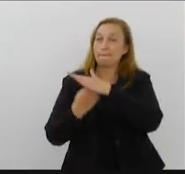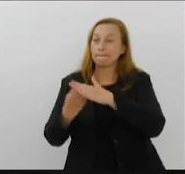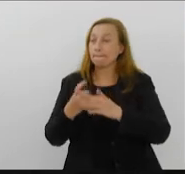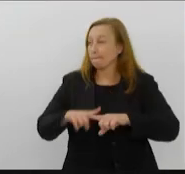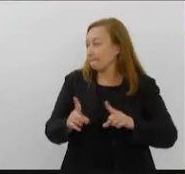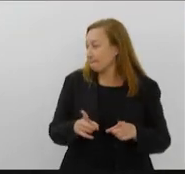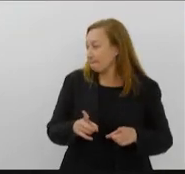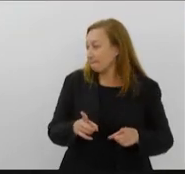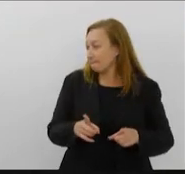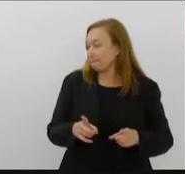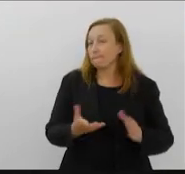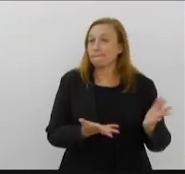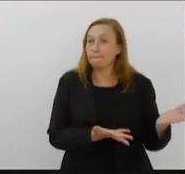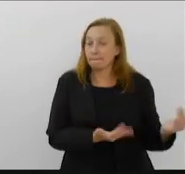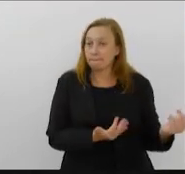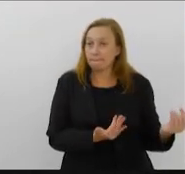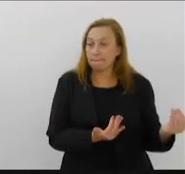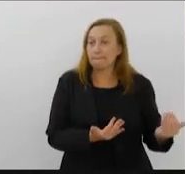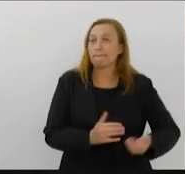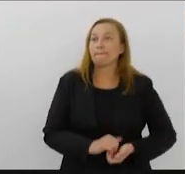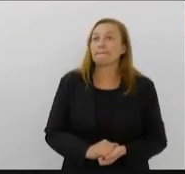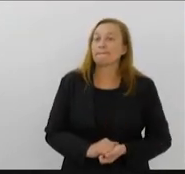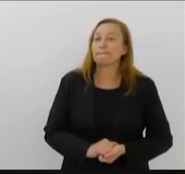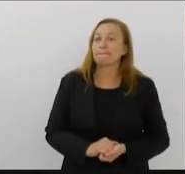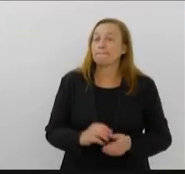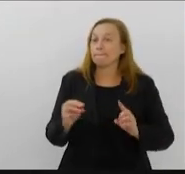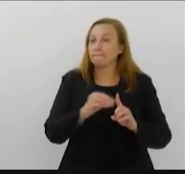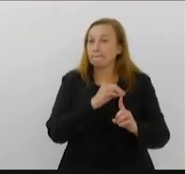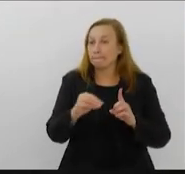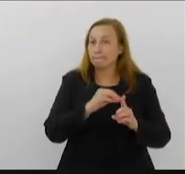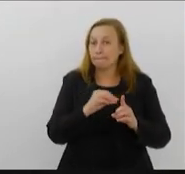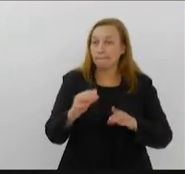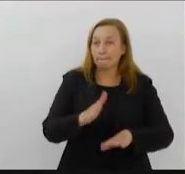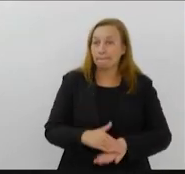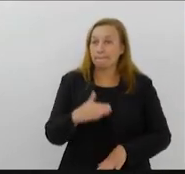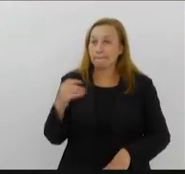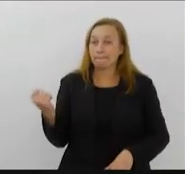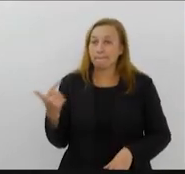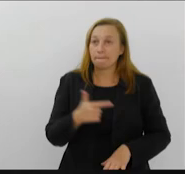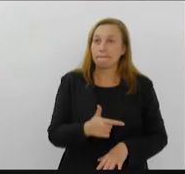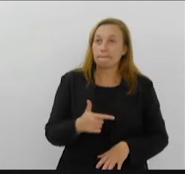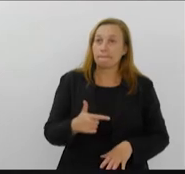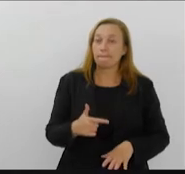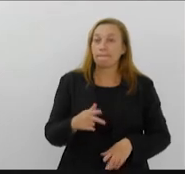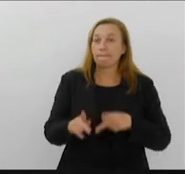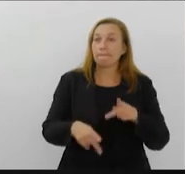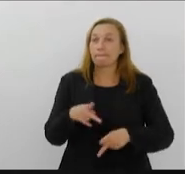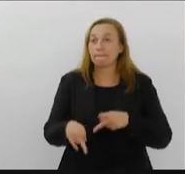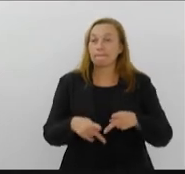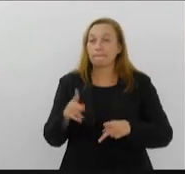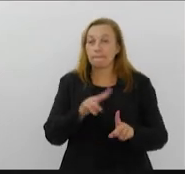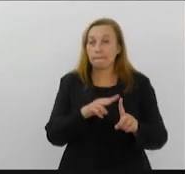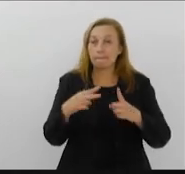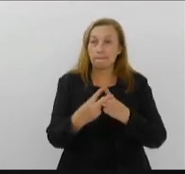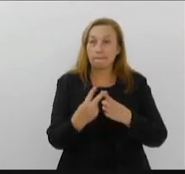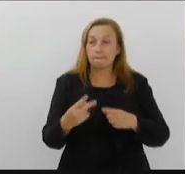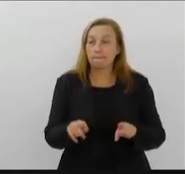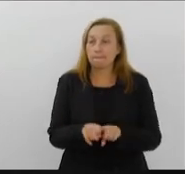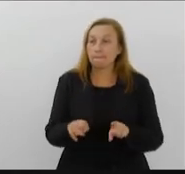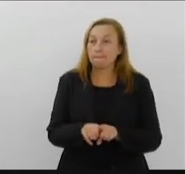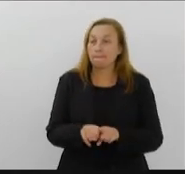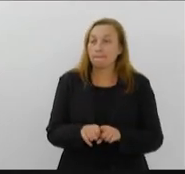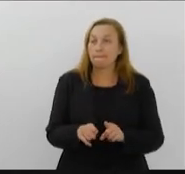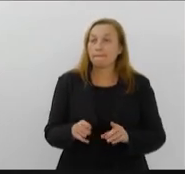juventudes elas acabam ficando numa situação de vulnerabilidade muito maior do que o restante da população. É só a gente olhar, por exemplo, para a taxa de